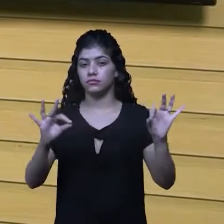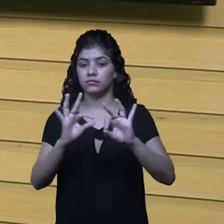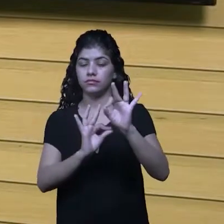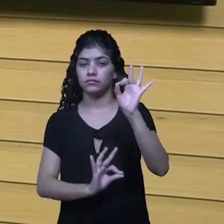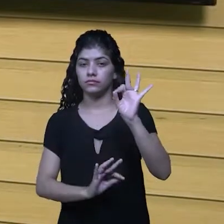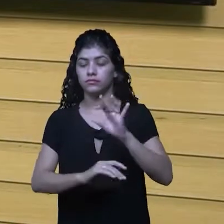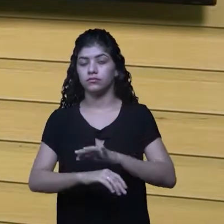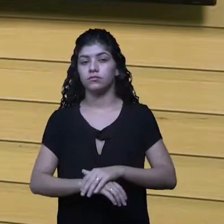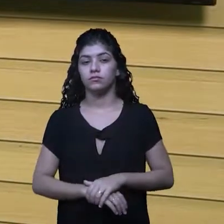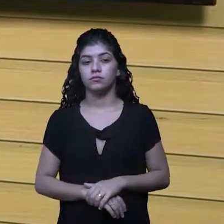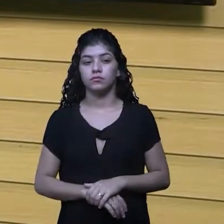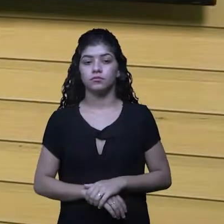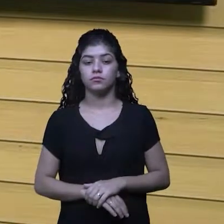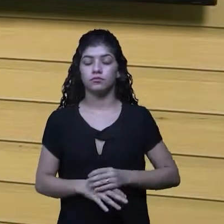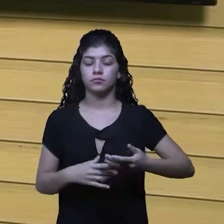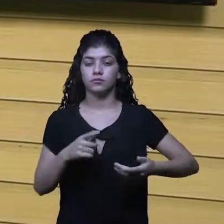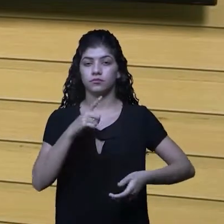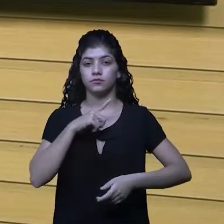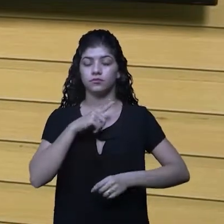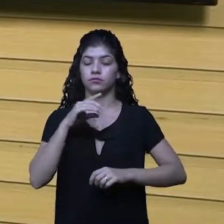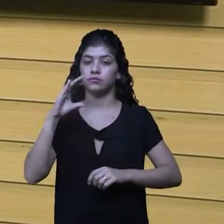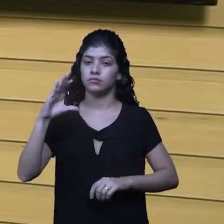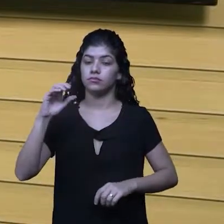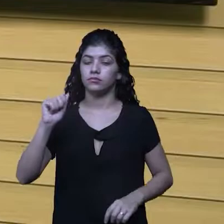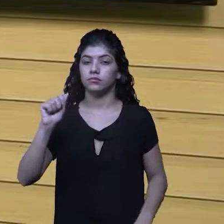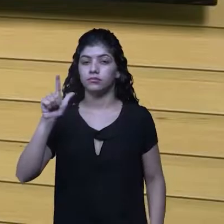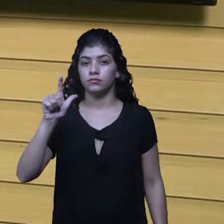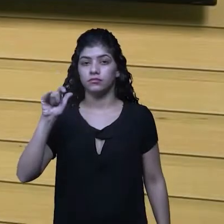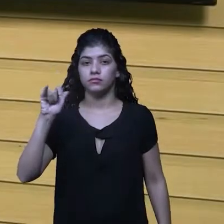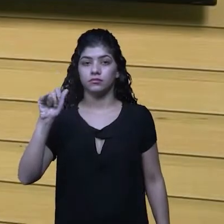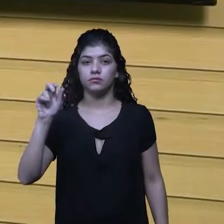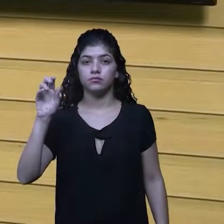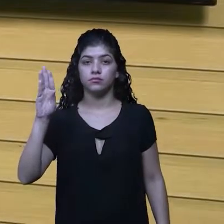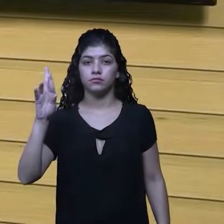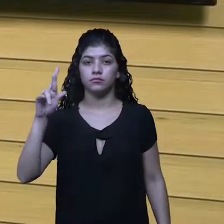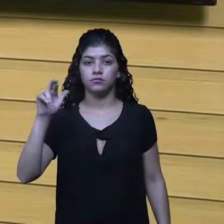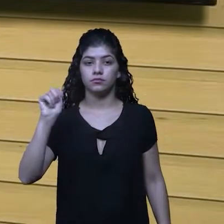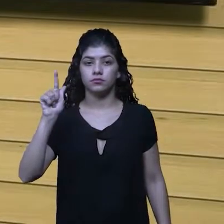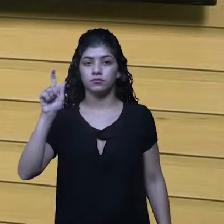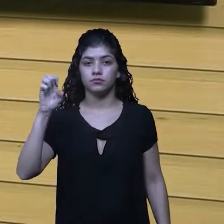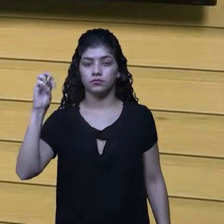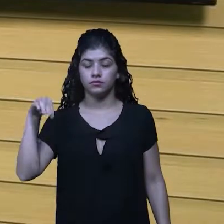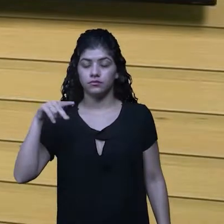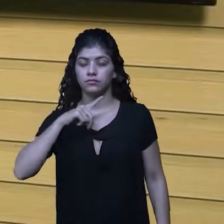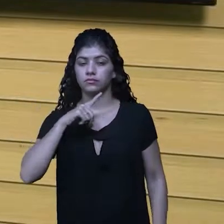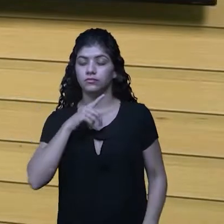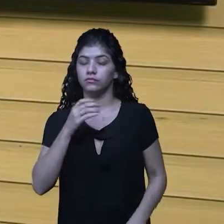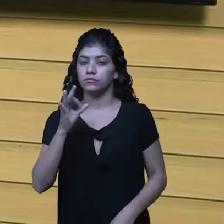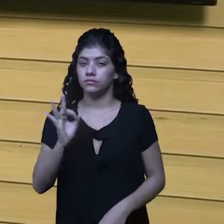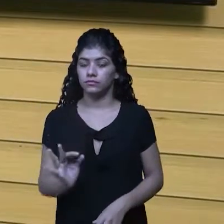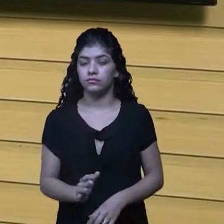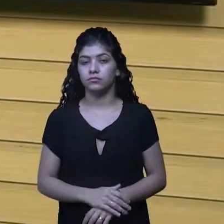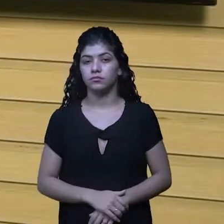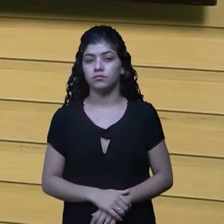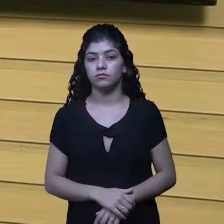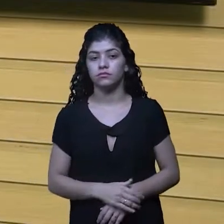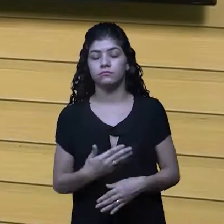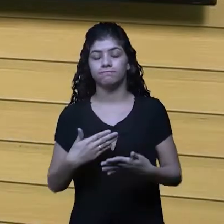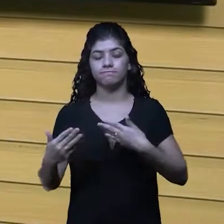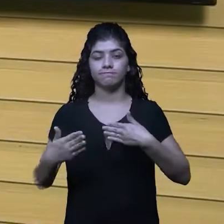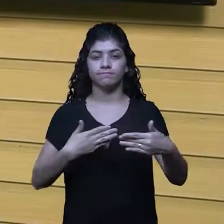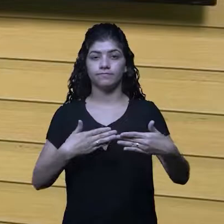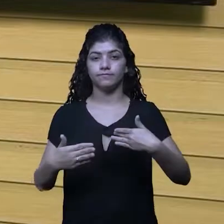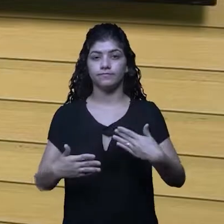medida, para se considerar uma calibragem. Para daí nós fazermos as devidas medidas, seja ela qual